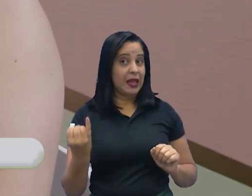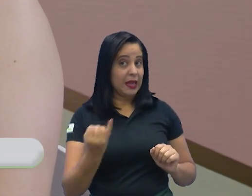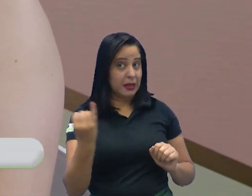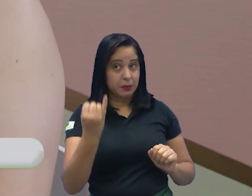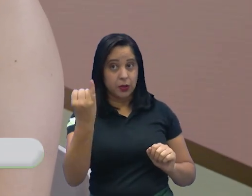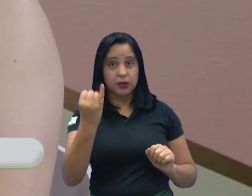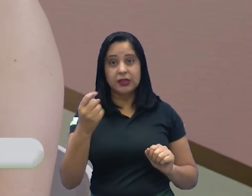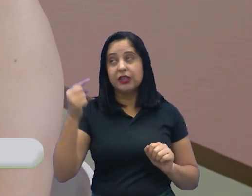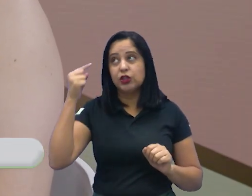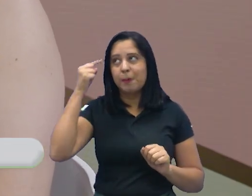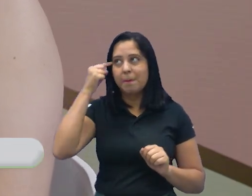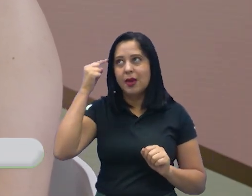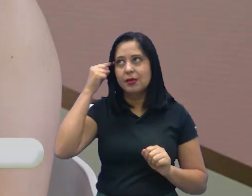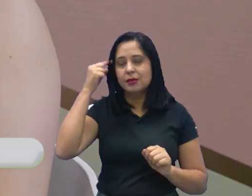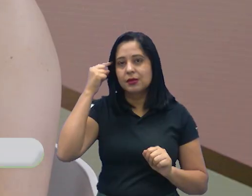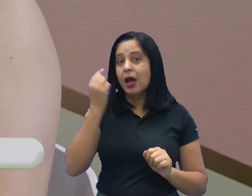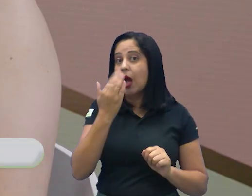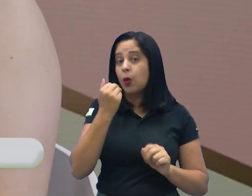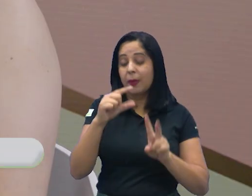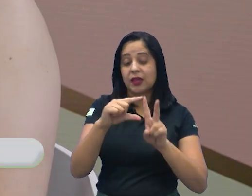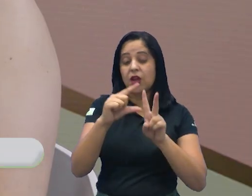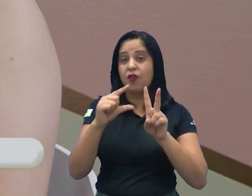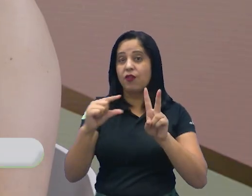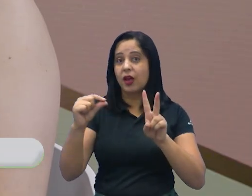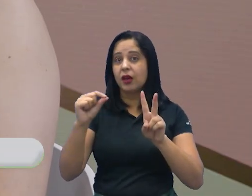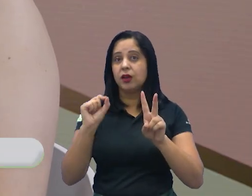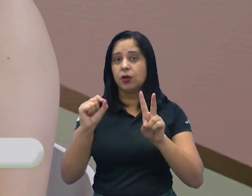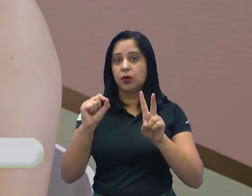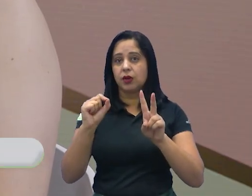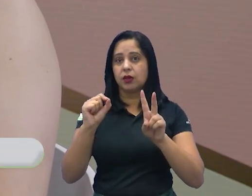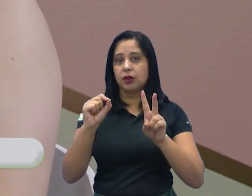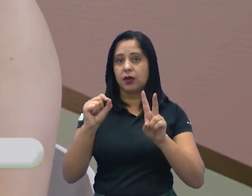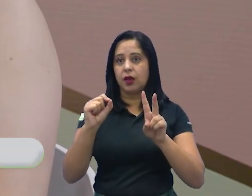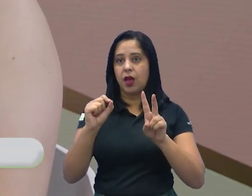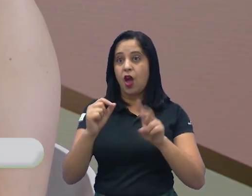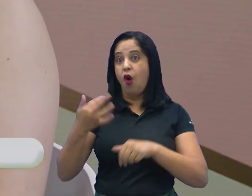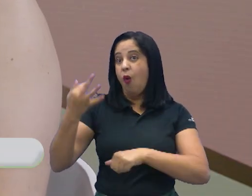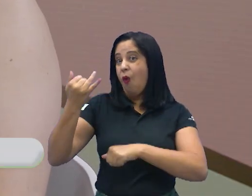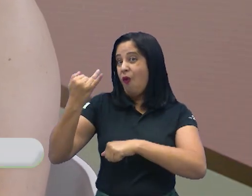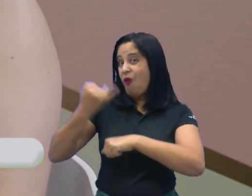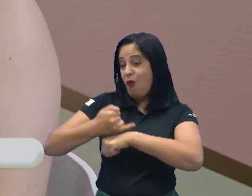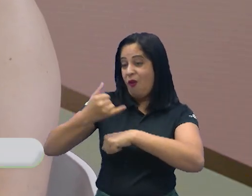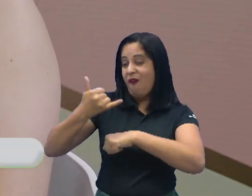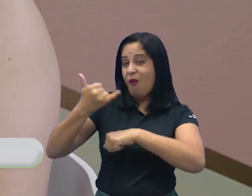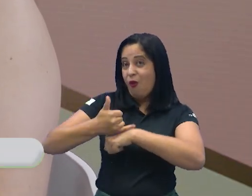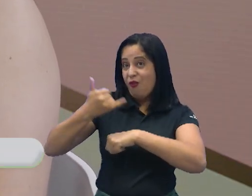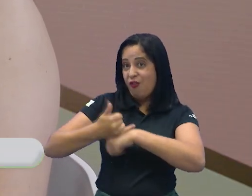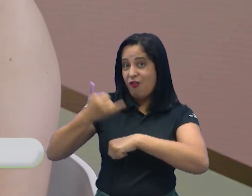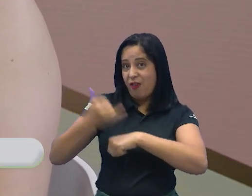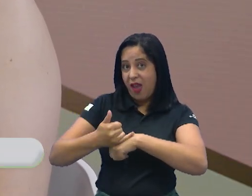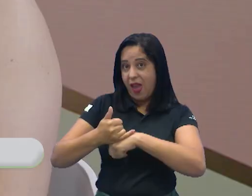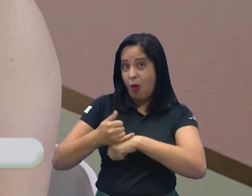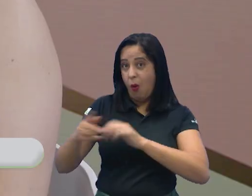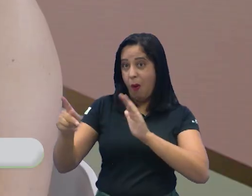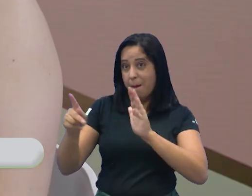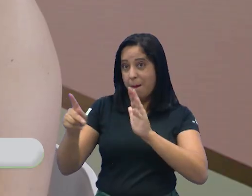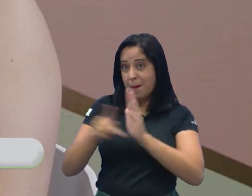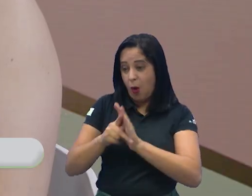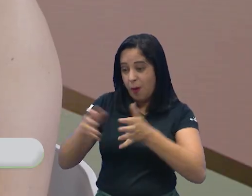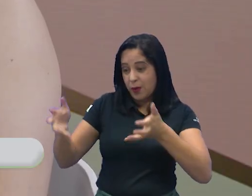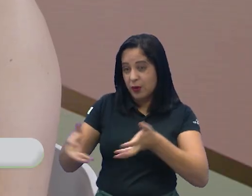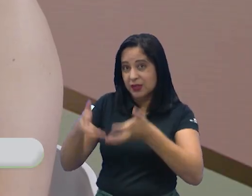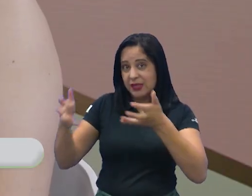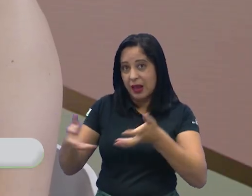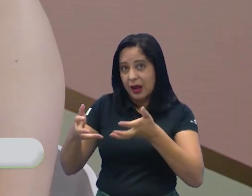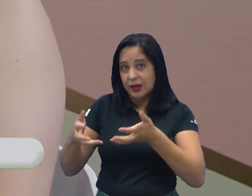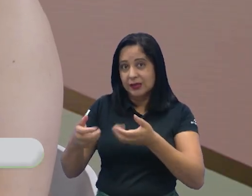numa alimentação vegana que a nossa absorção do ferro encontrado nos vegetais, a gente coloca sempre uma fruta